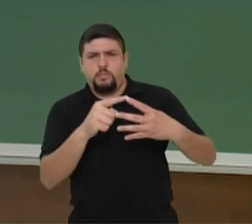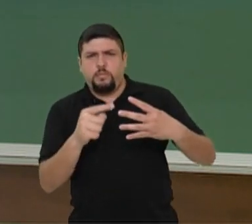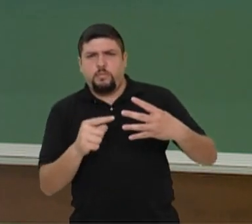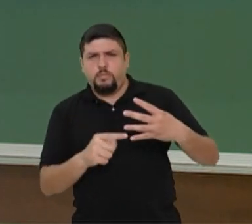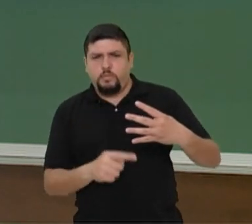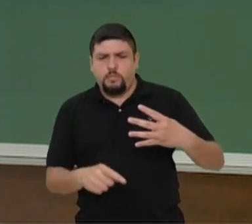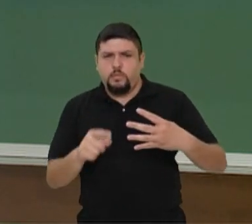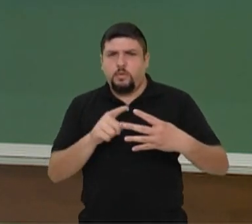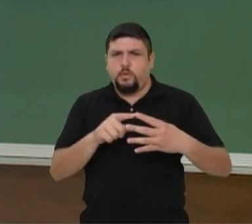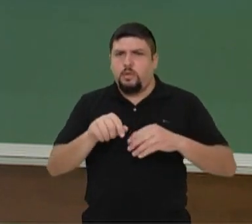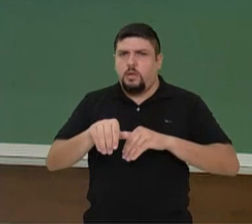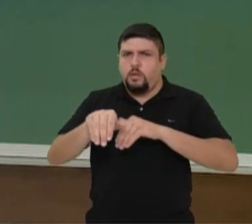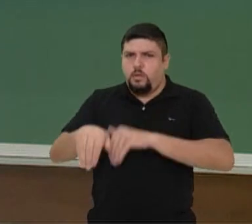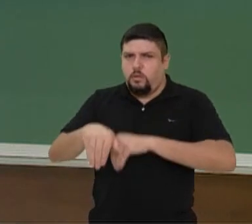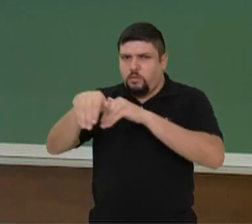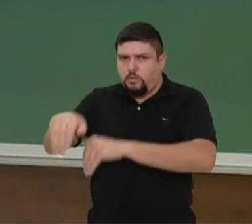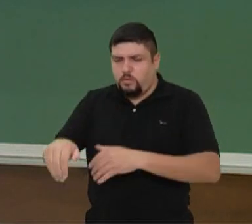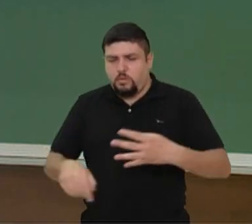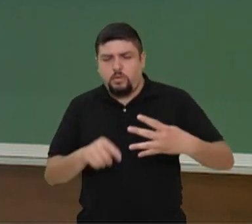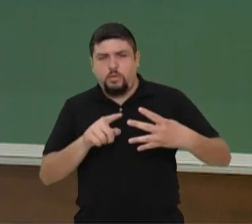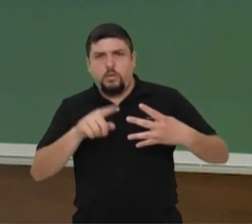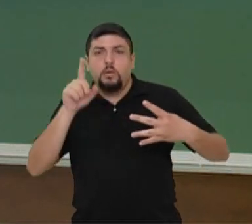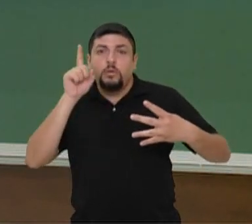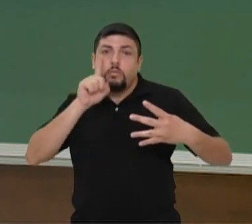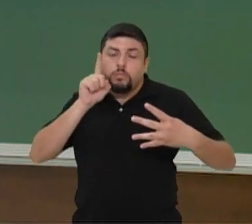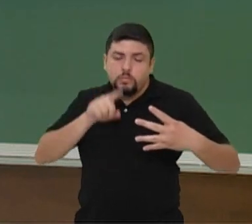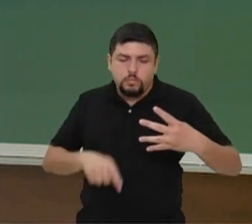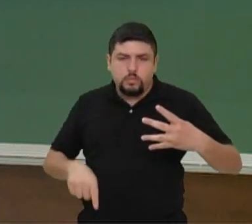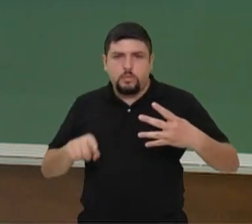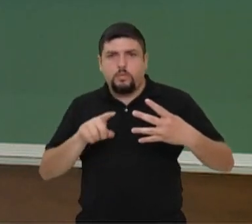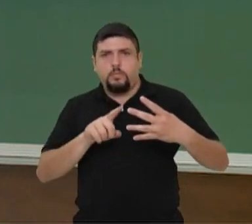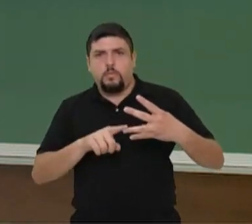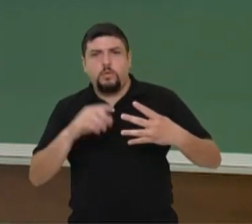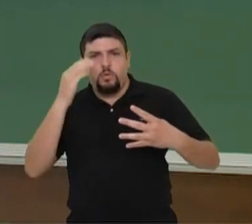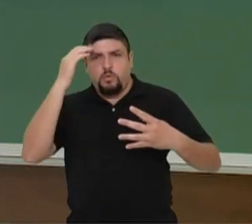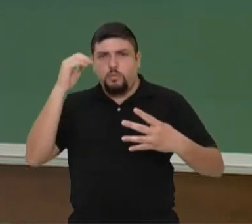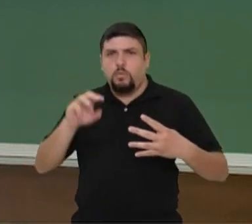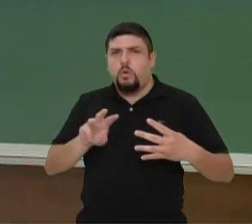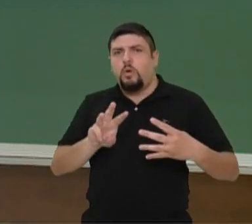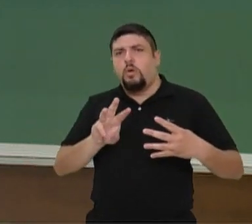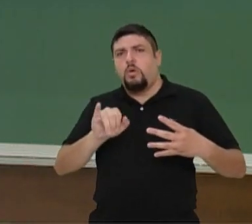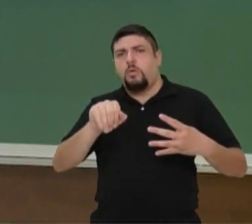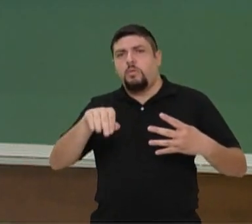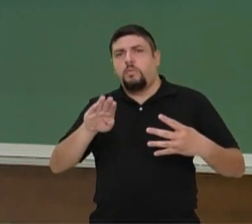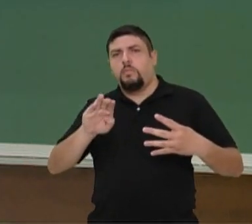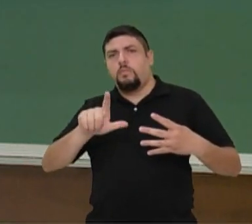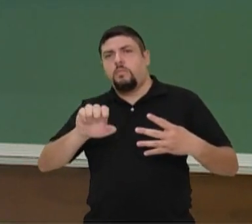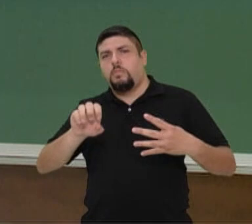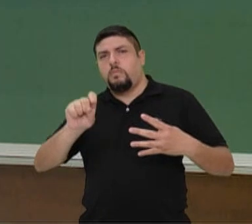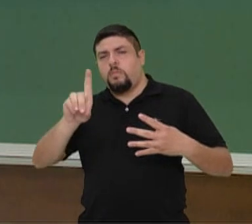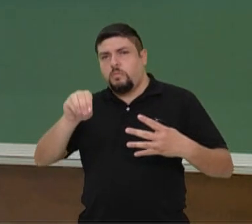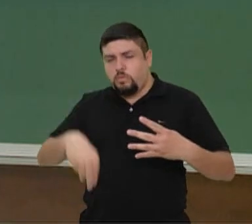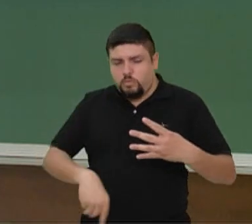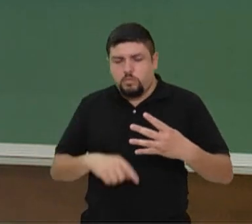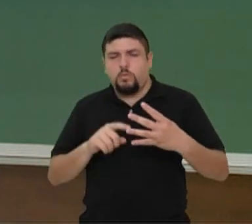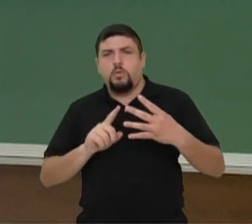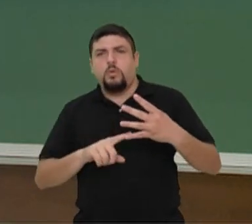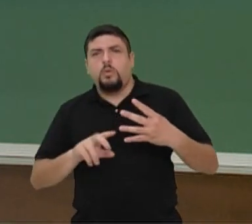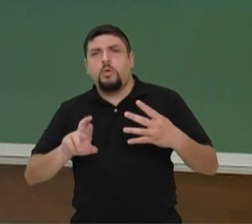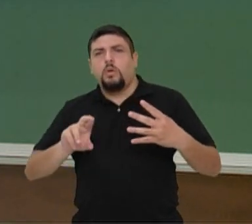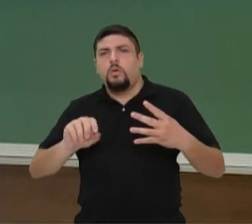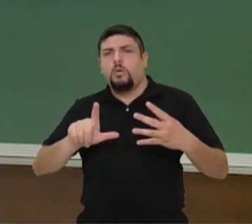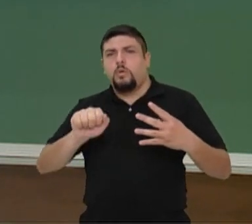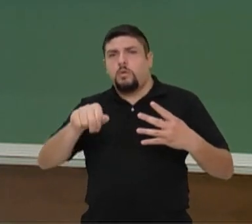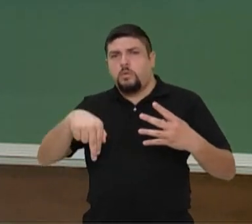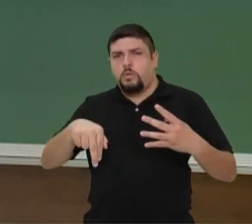O Aberto da Austrália, o Aberto dos Estados Unidos, o Wimbledon, famoso, né, lá na Inglaterra, e Roland Garros, na França. Esses